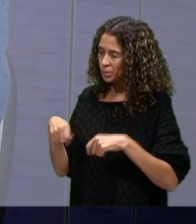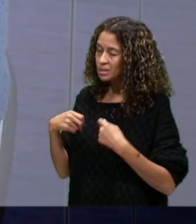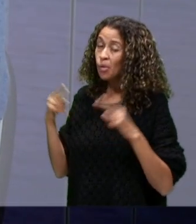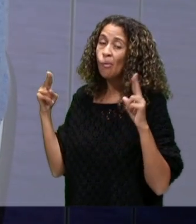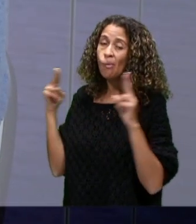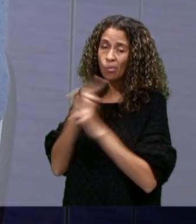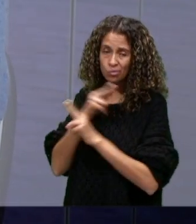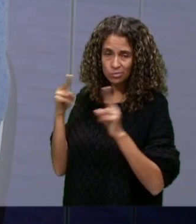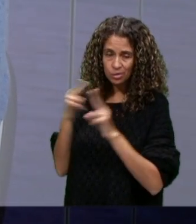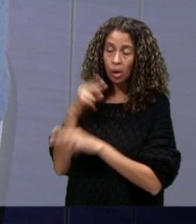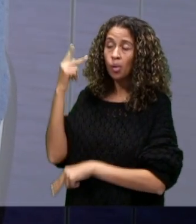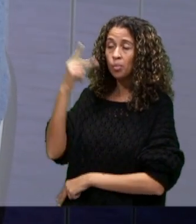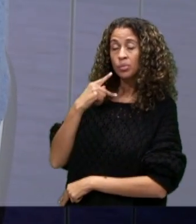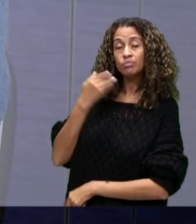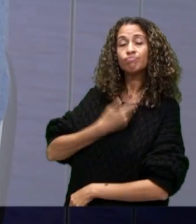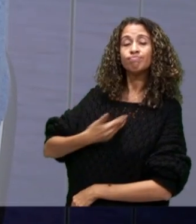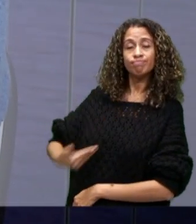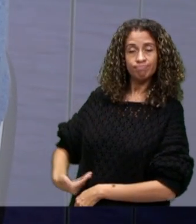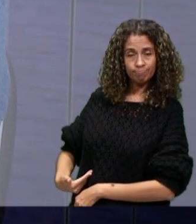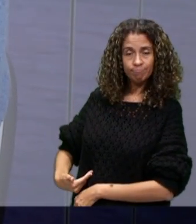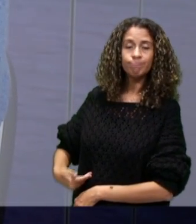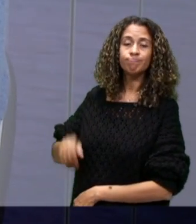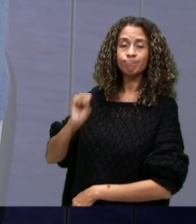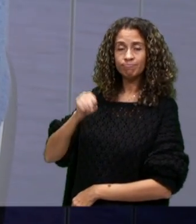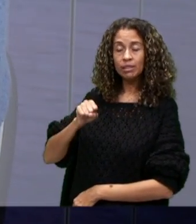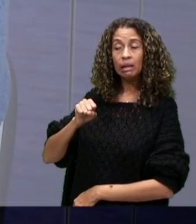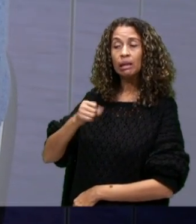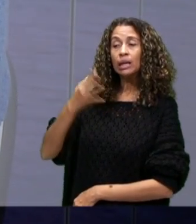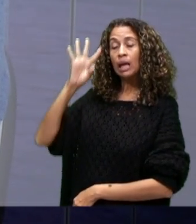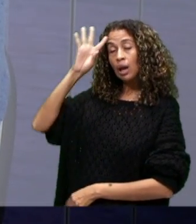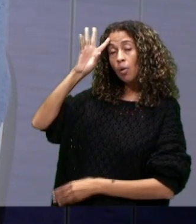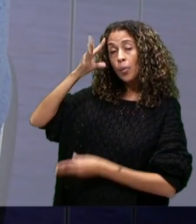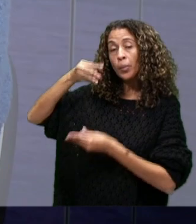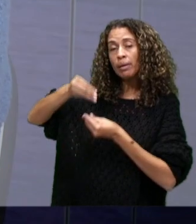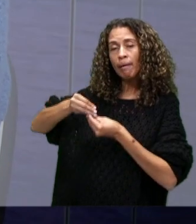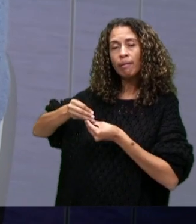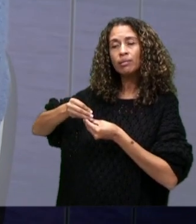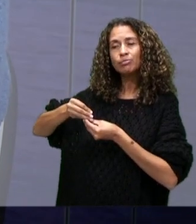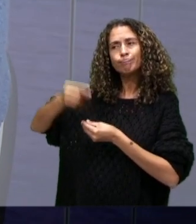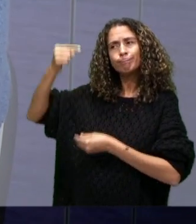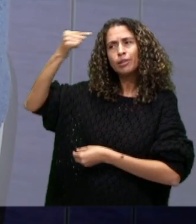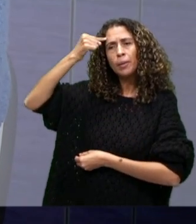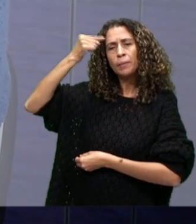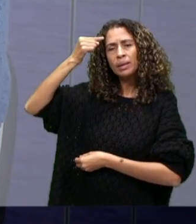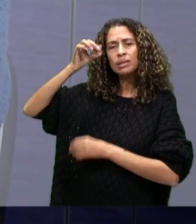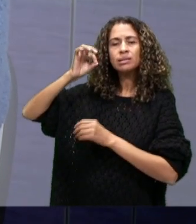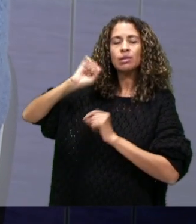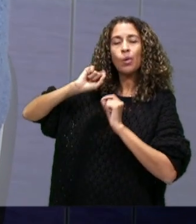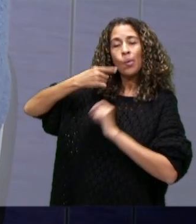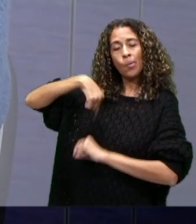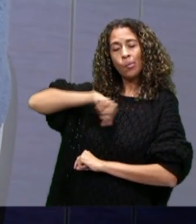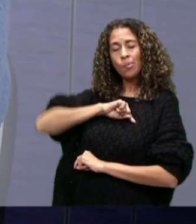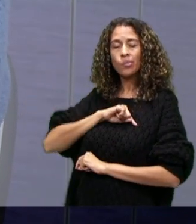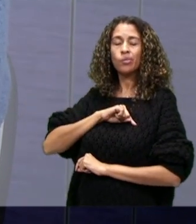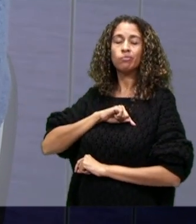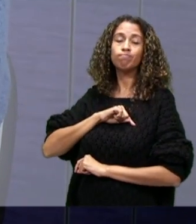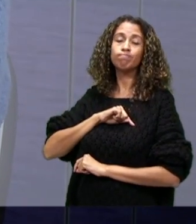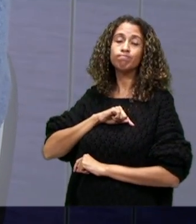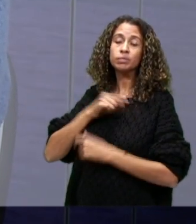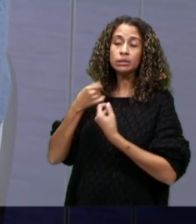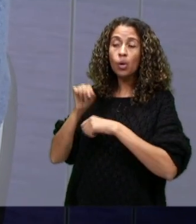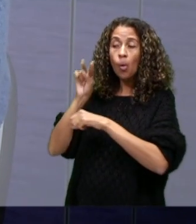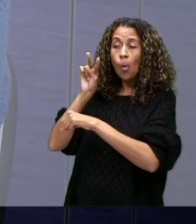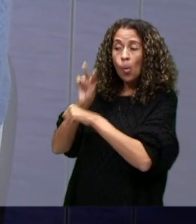Precisamos de políticas públicas que compreendam e que pensem, né, que a gente preservar